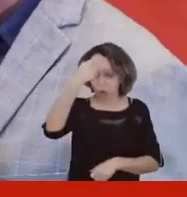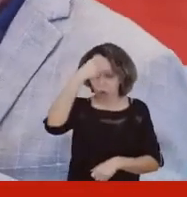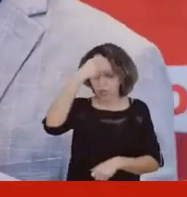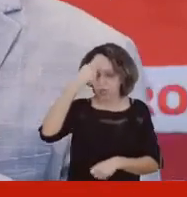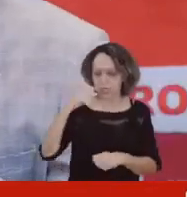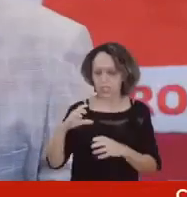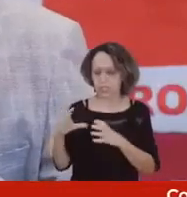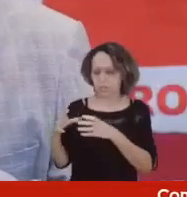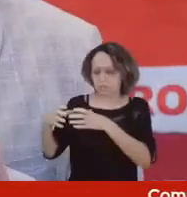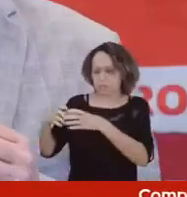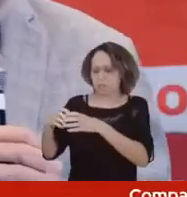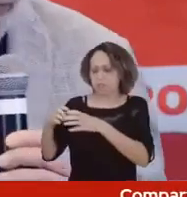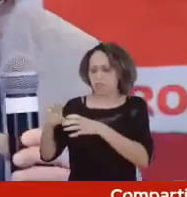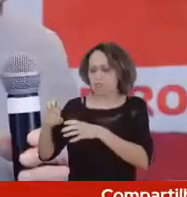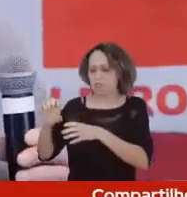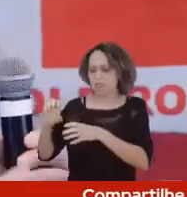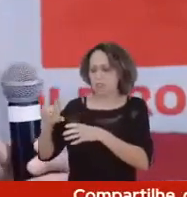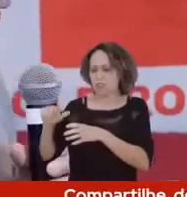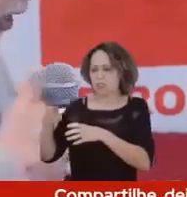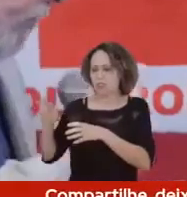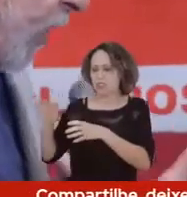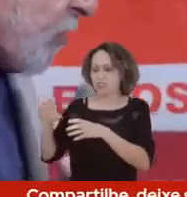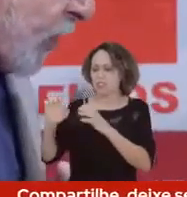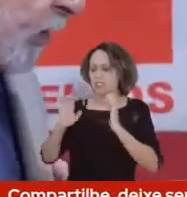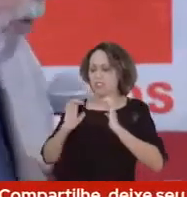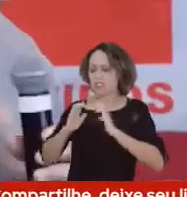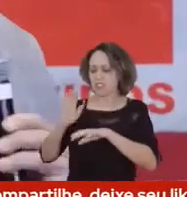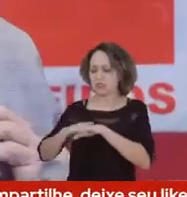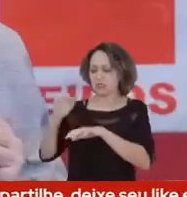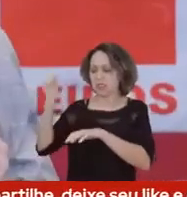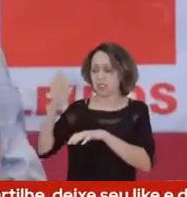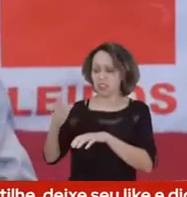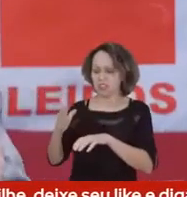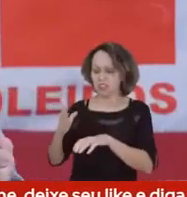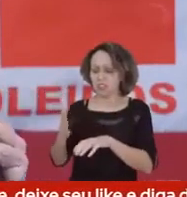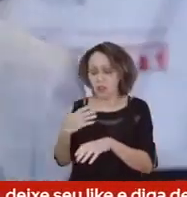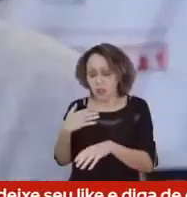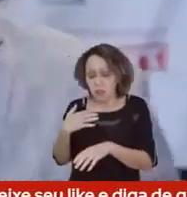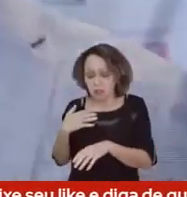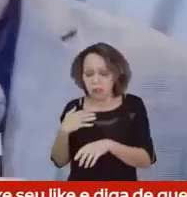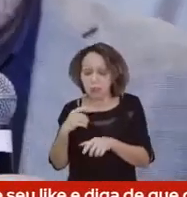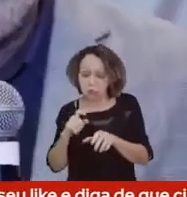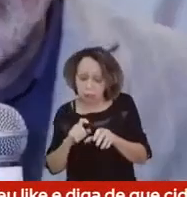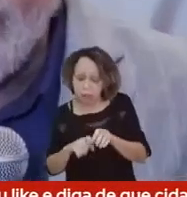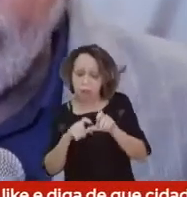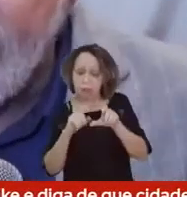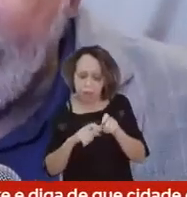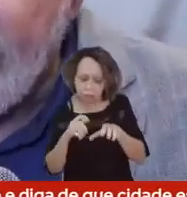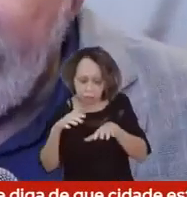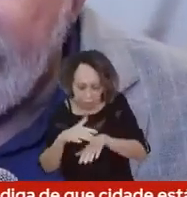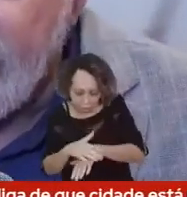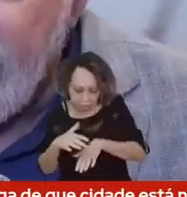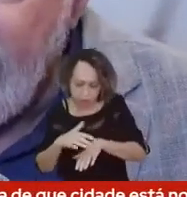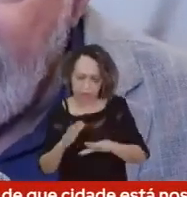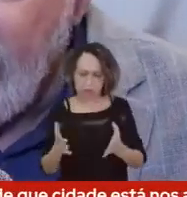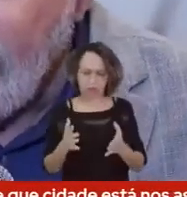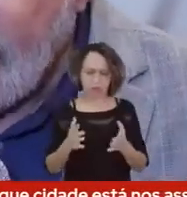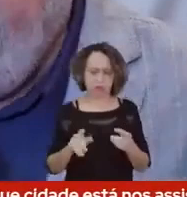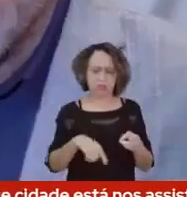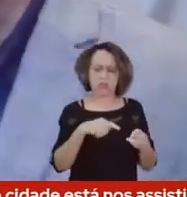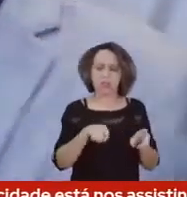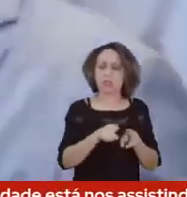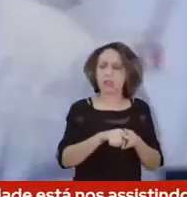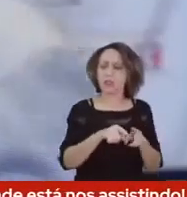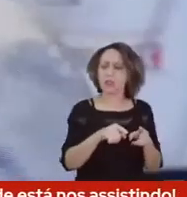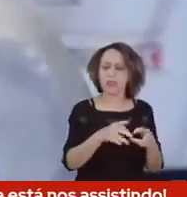se a gente tem consciência que a Petrobras é uma empresa estratégica, não apenas para o petróleo, mas para o desenvolvimento desse país,